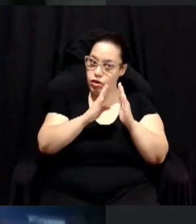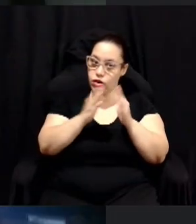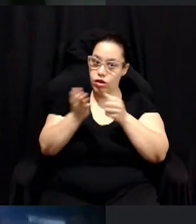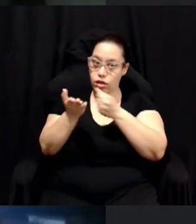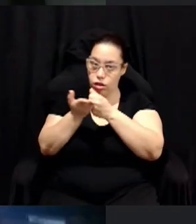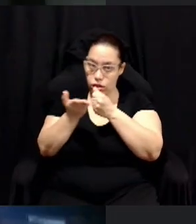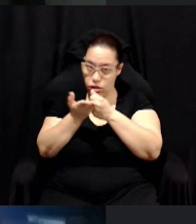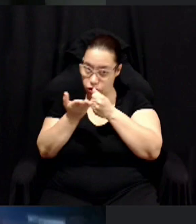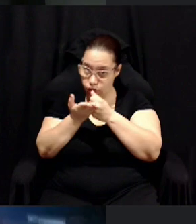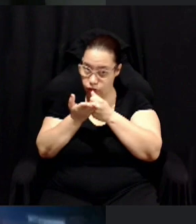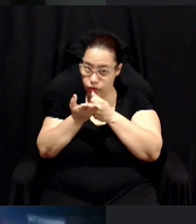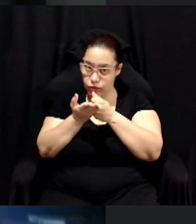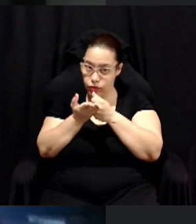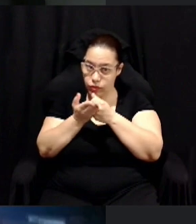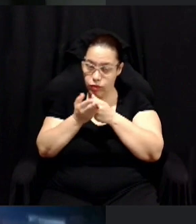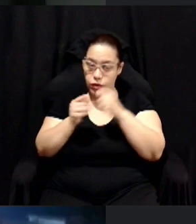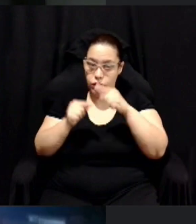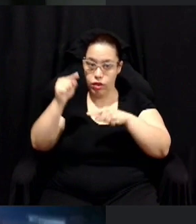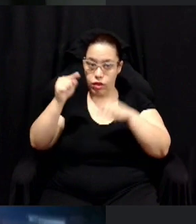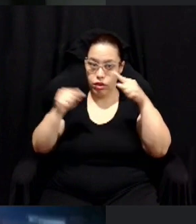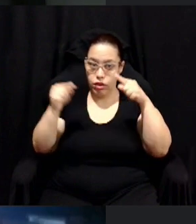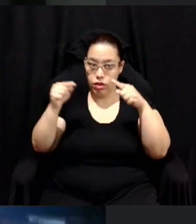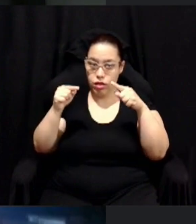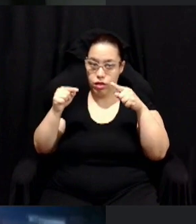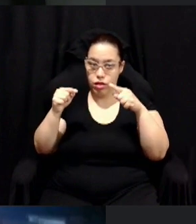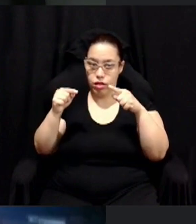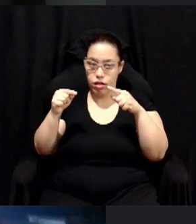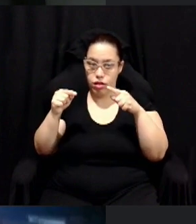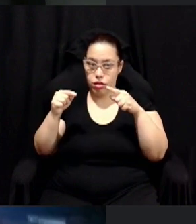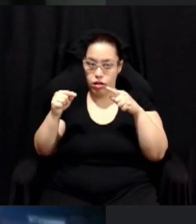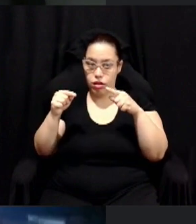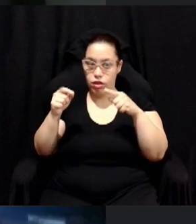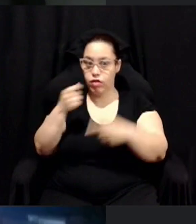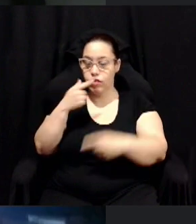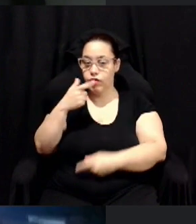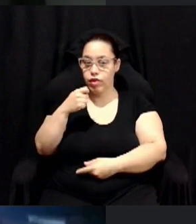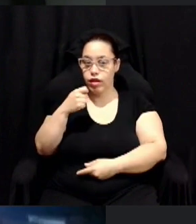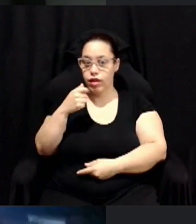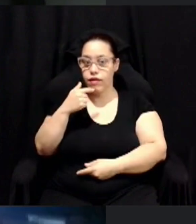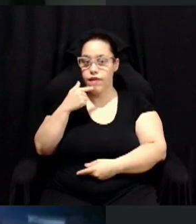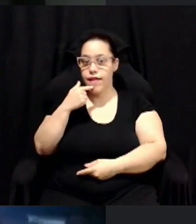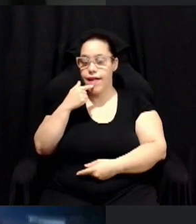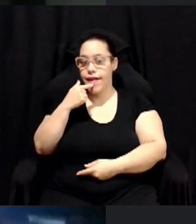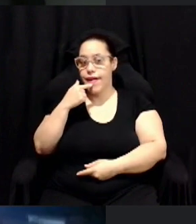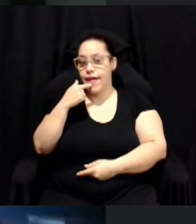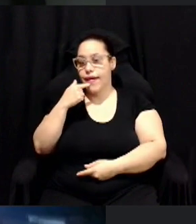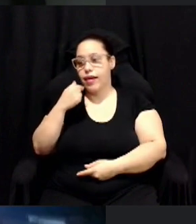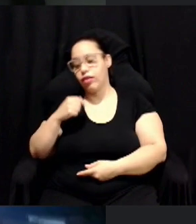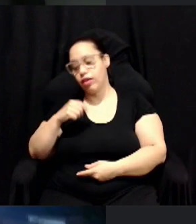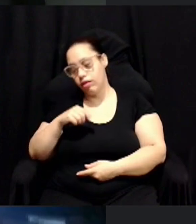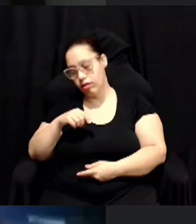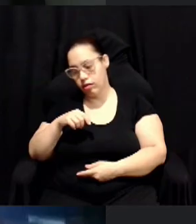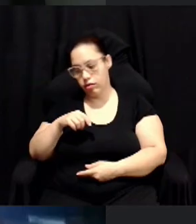ela tem oscilações. Então, você toma um remédio, você fica bem. Você passa a efeito do remédio, você fica ruim. Então,